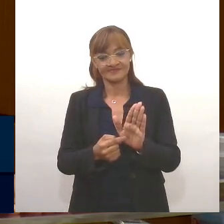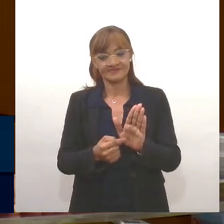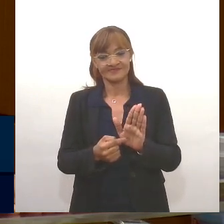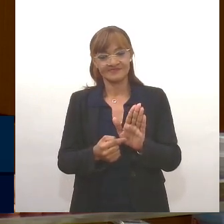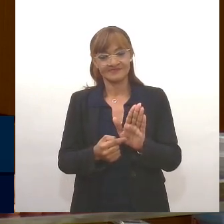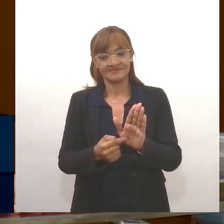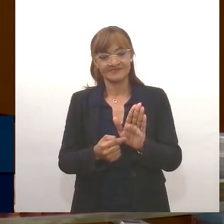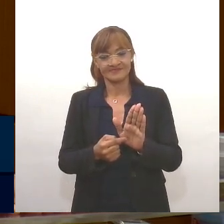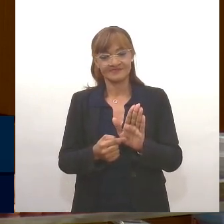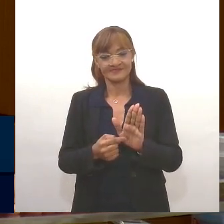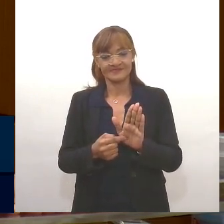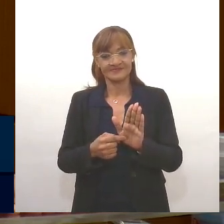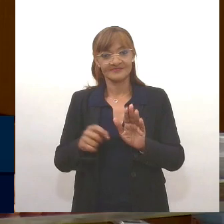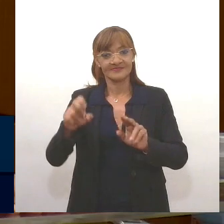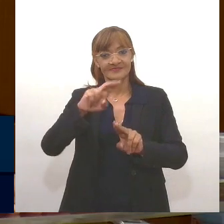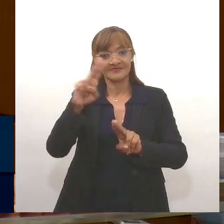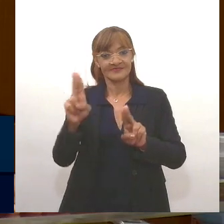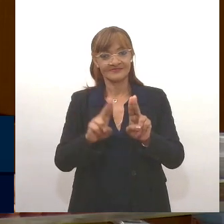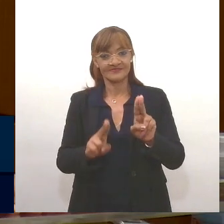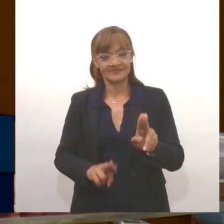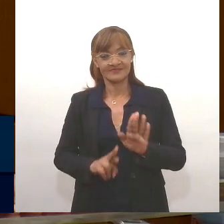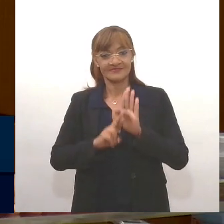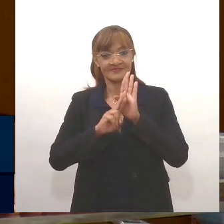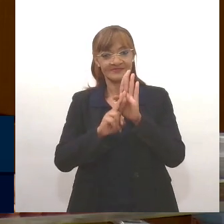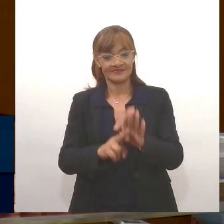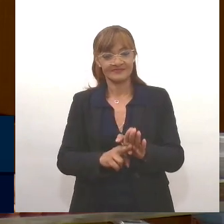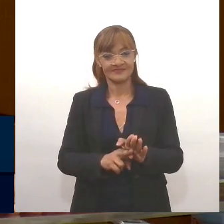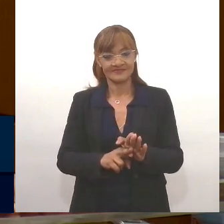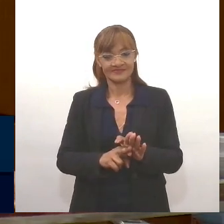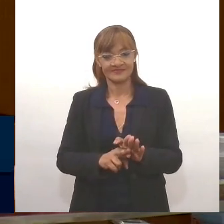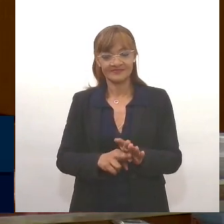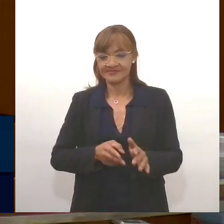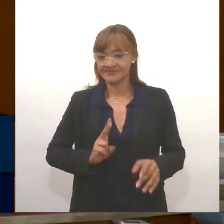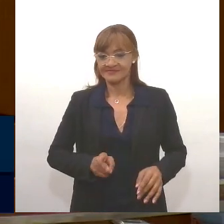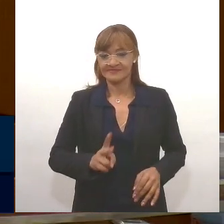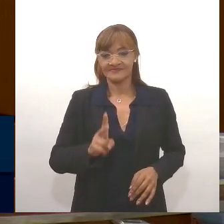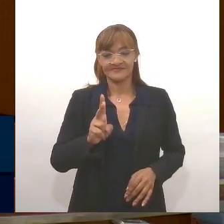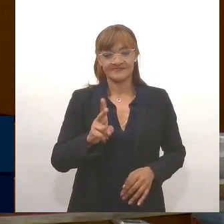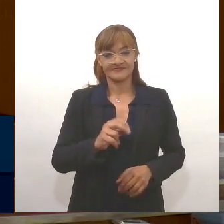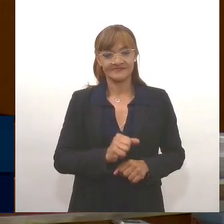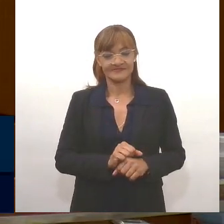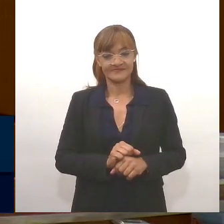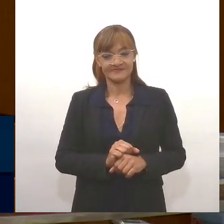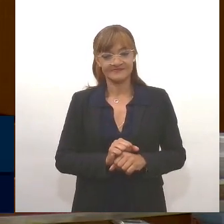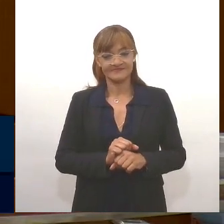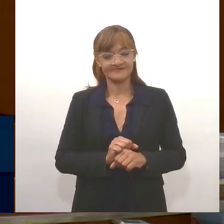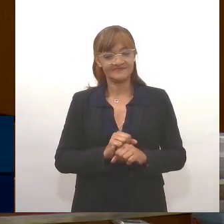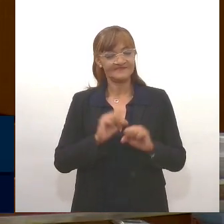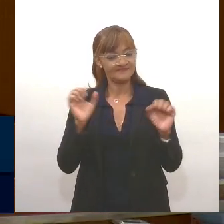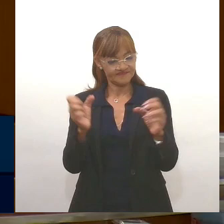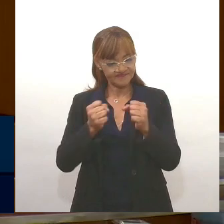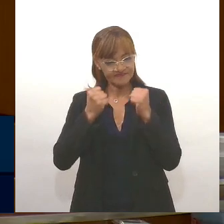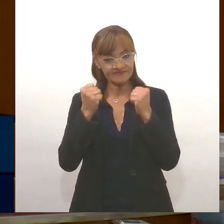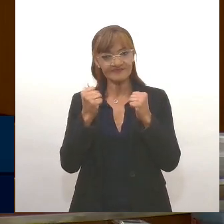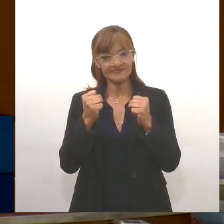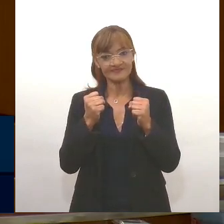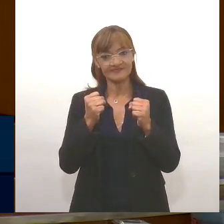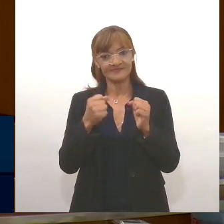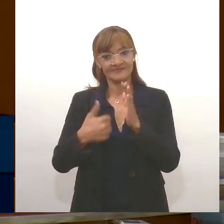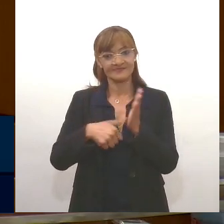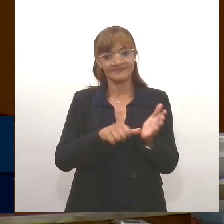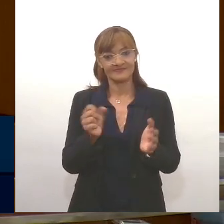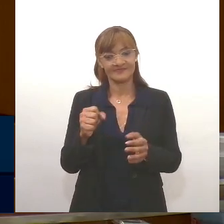unale tem e que cada vez mais se fortalece com membros sergipanos era isso senhor